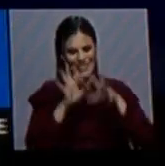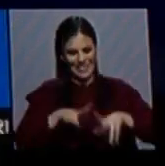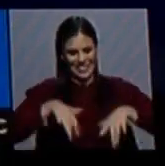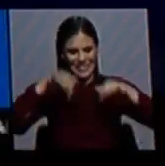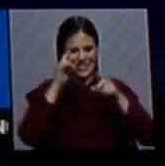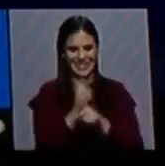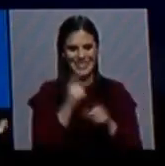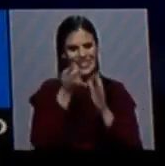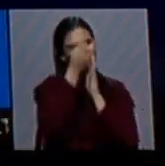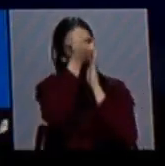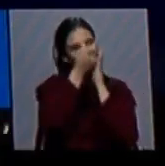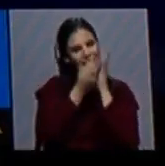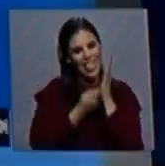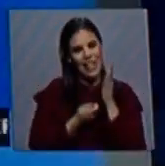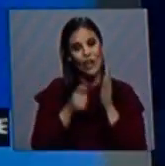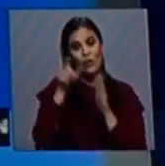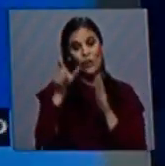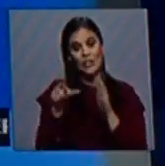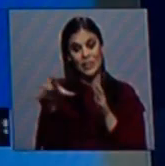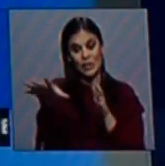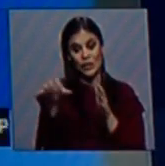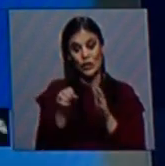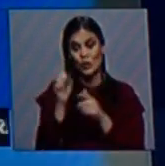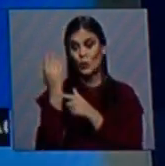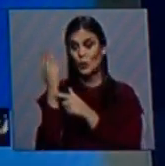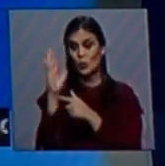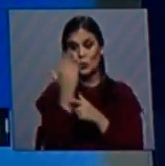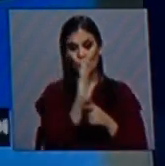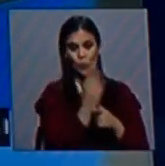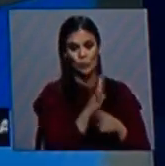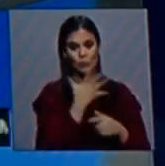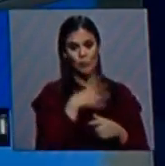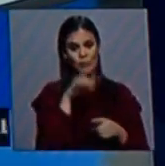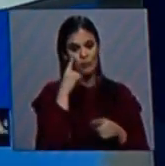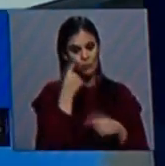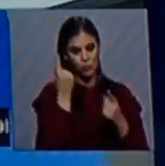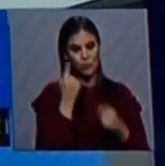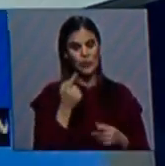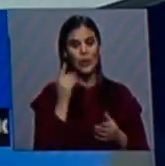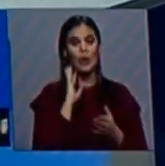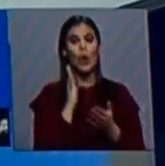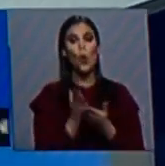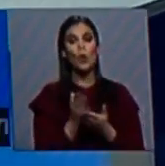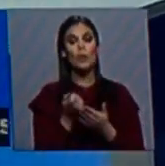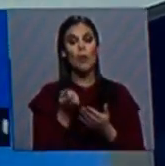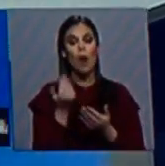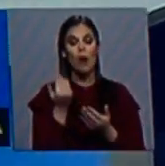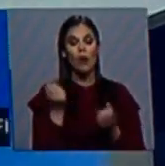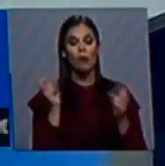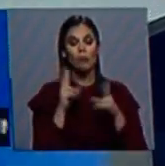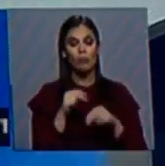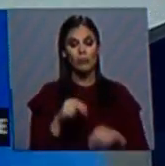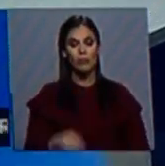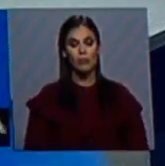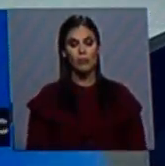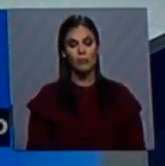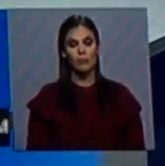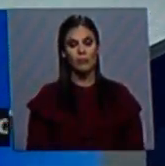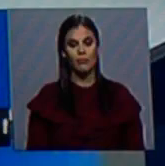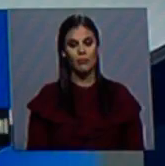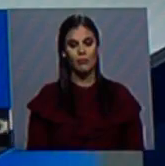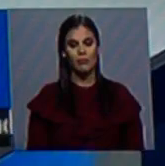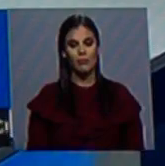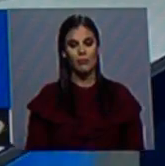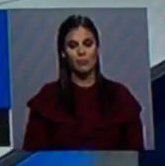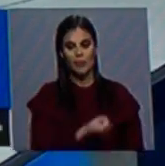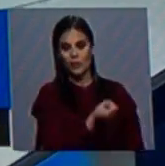as ilustrações. A Rosa trouxe consigo vários exemplos, quer mostrar-nos o último lançamento? São todos estes oito